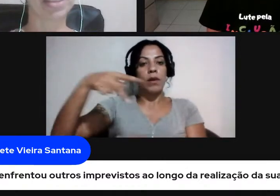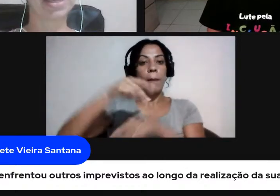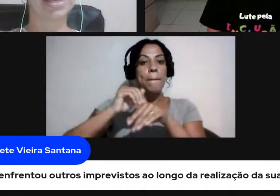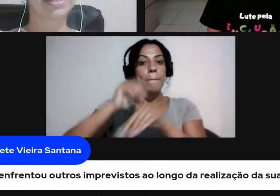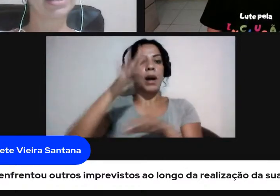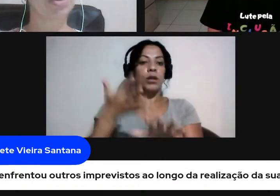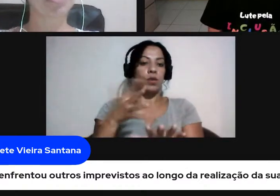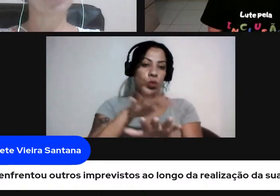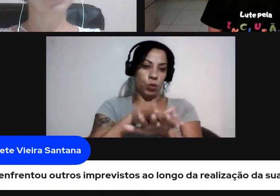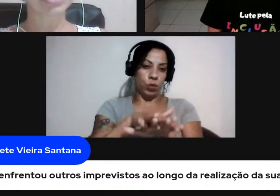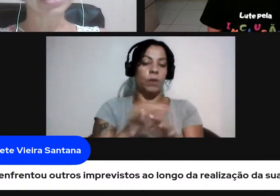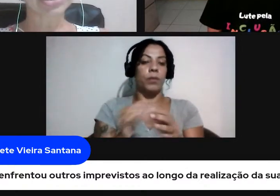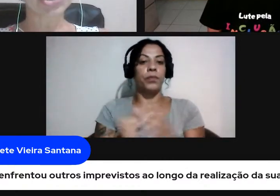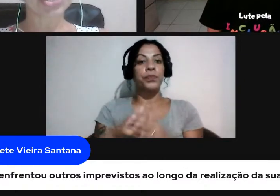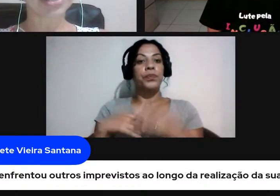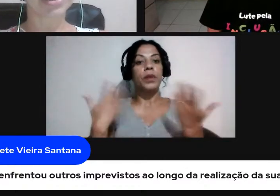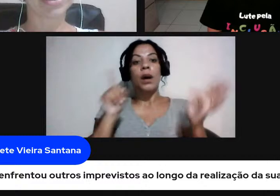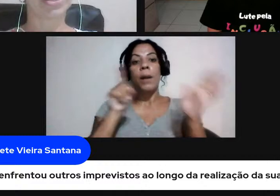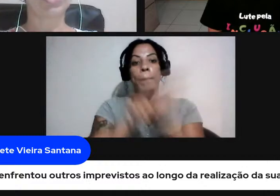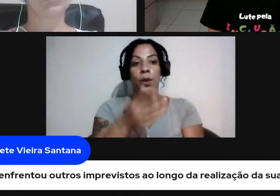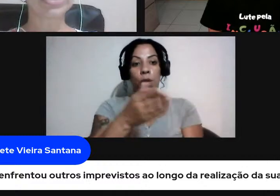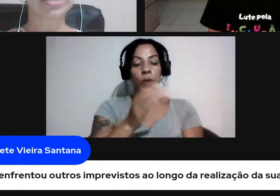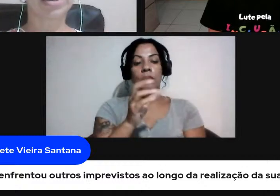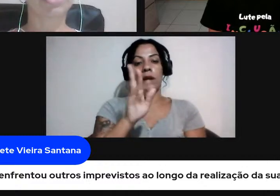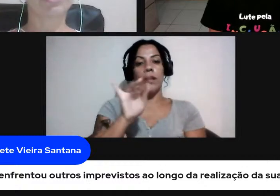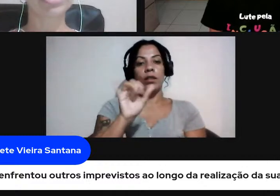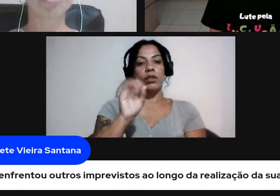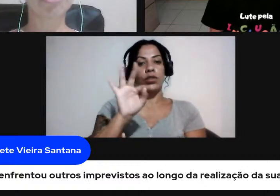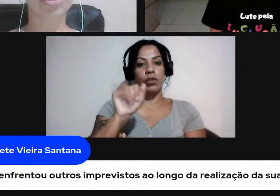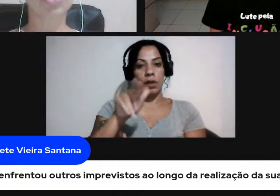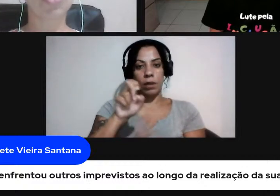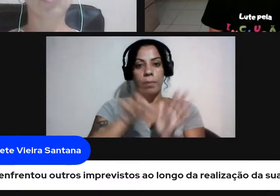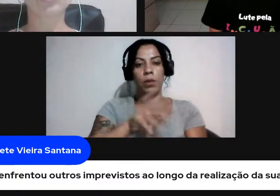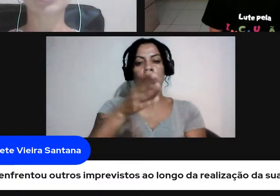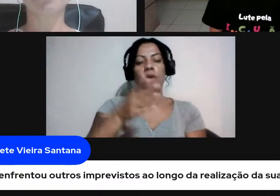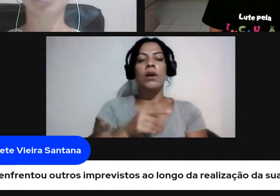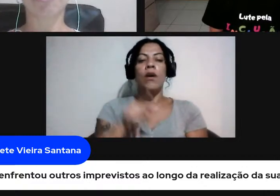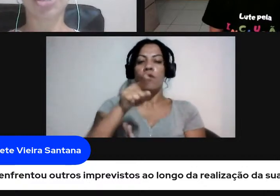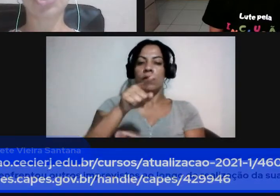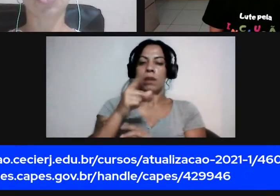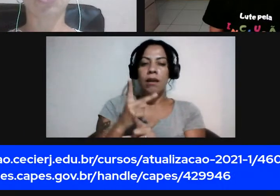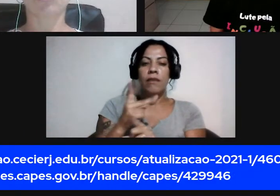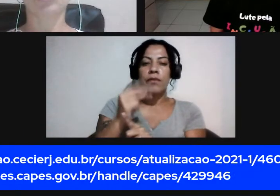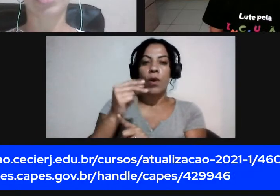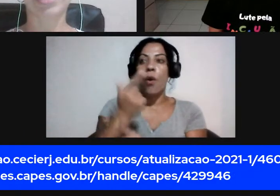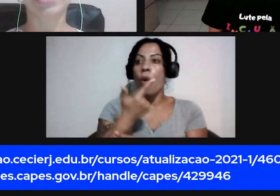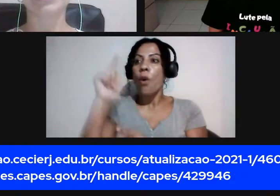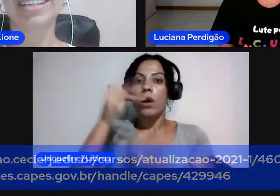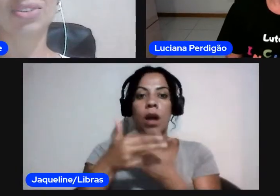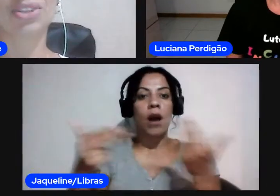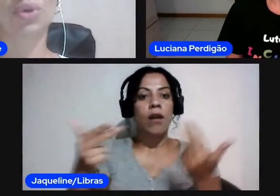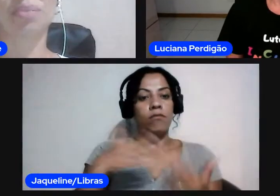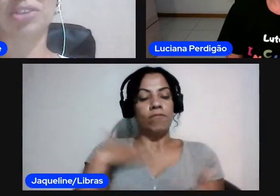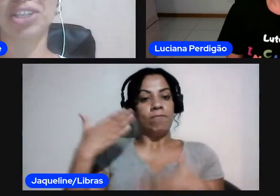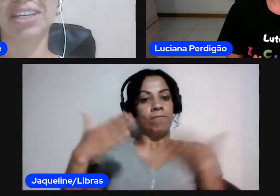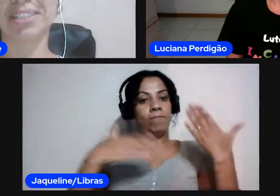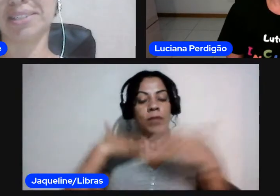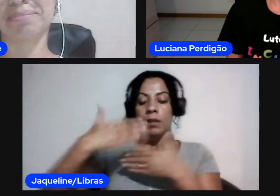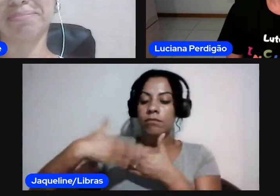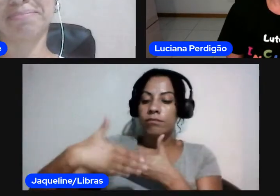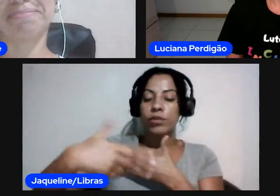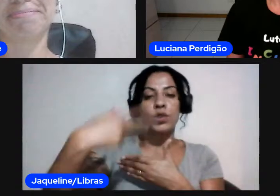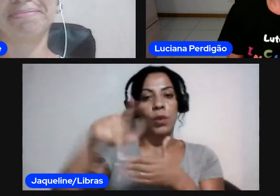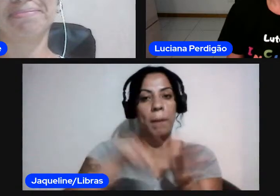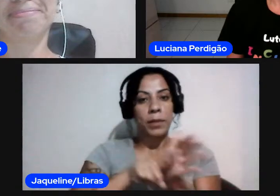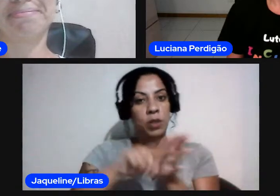inclusivo. Então, a pergunta da Cristiane. Luciana, você enfrentou outros imprevistos ao longo da realização da sua